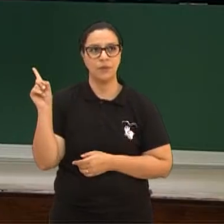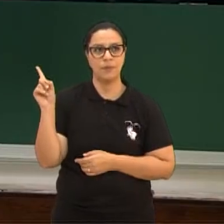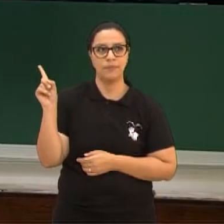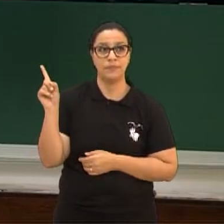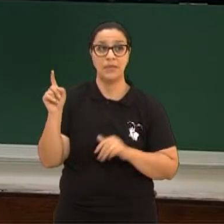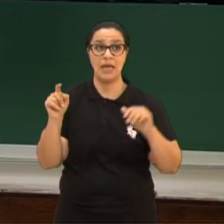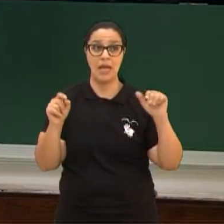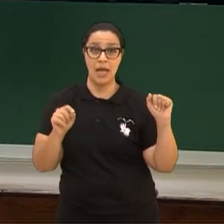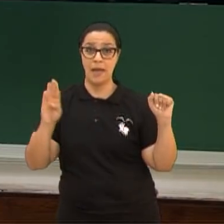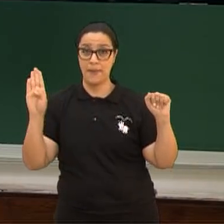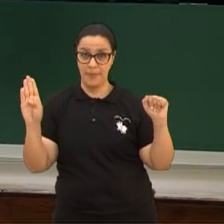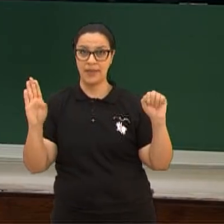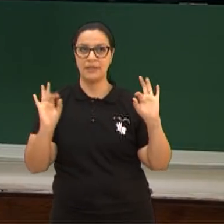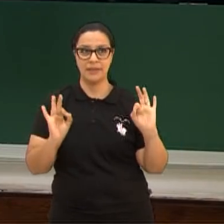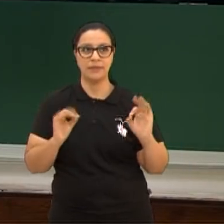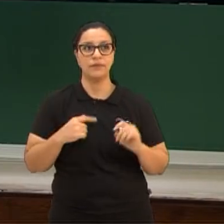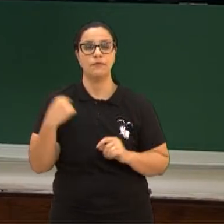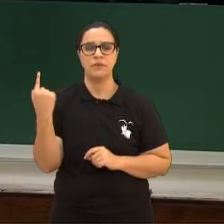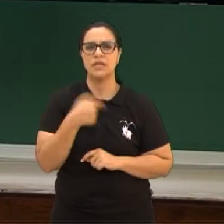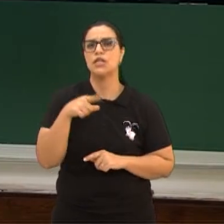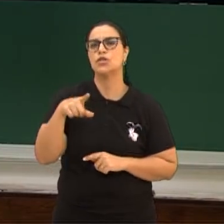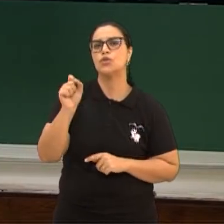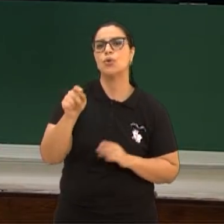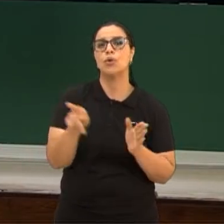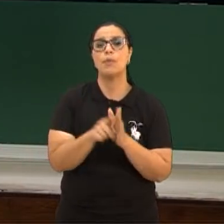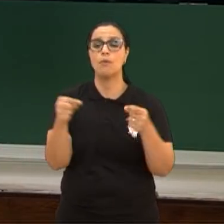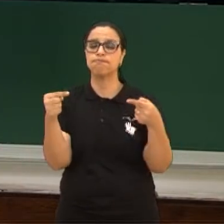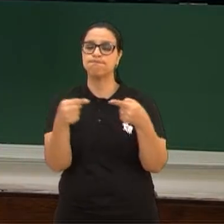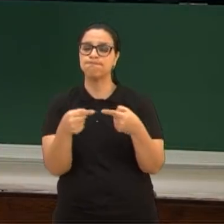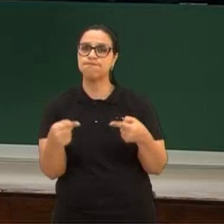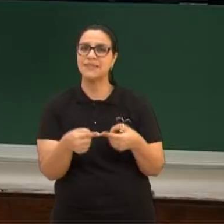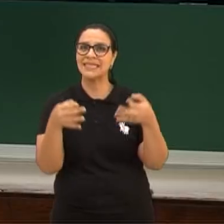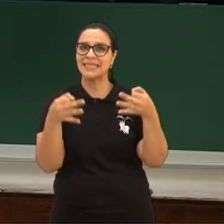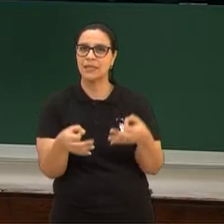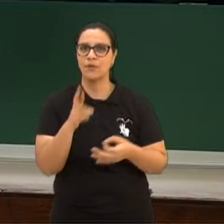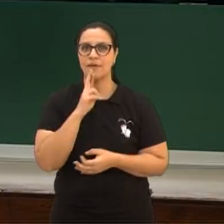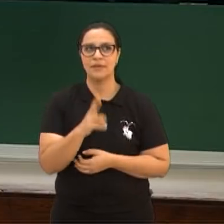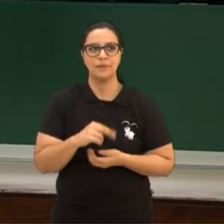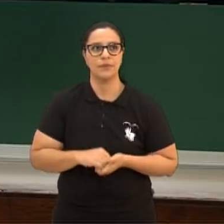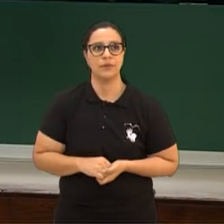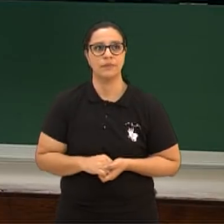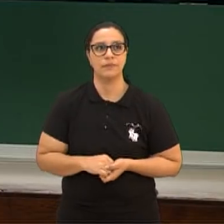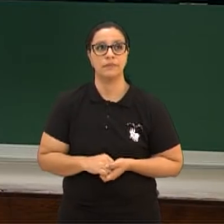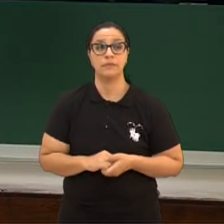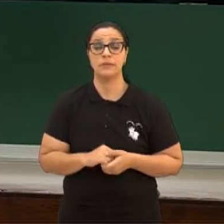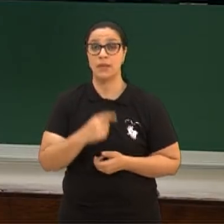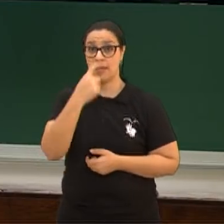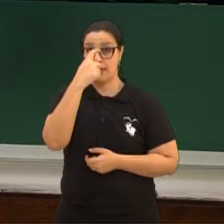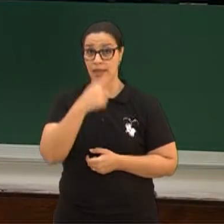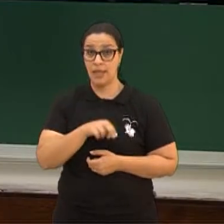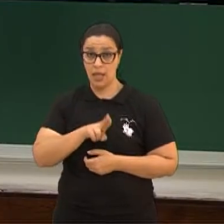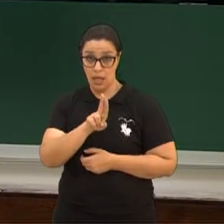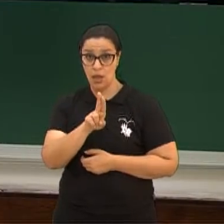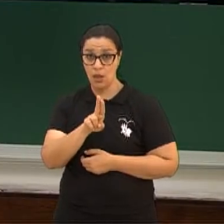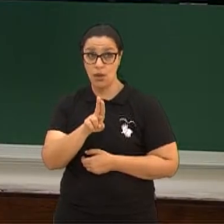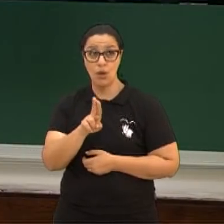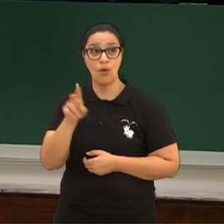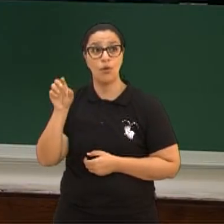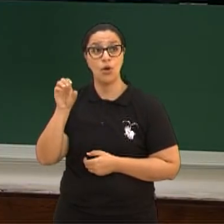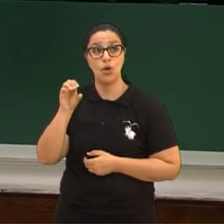choose the correct answer. Escolha a resposta correta. I